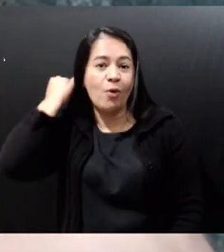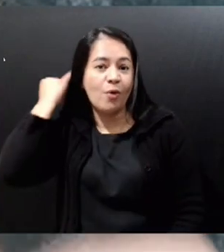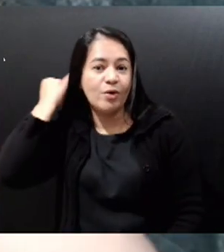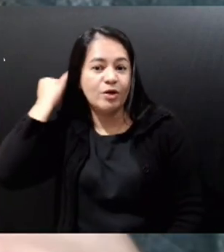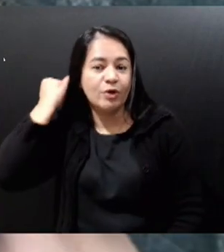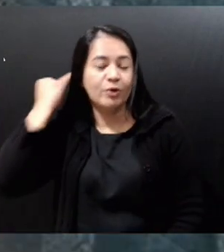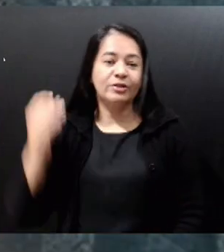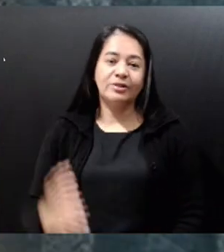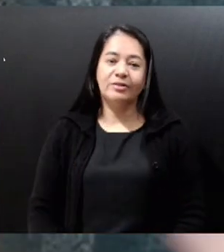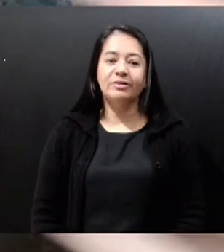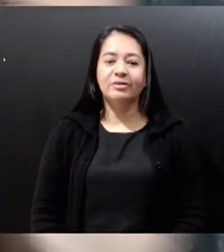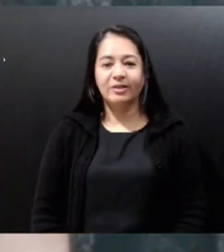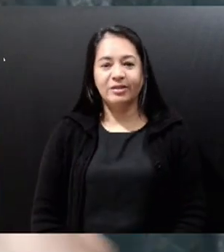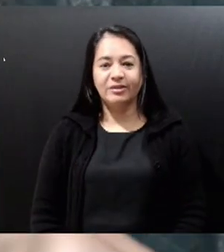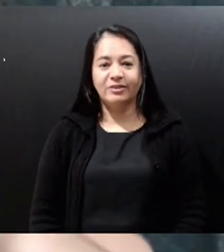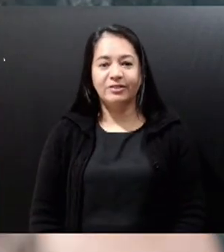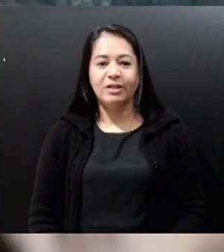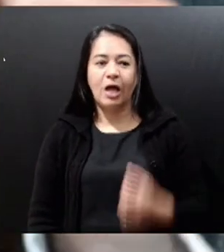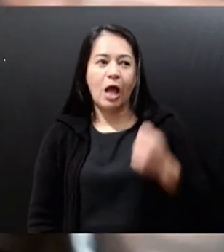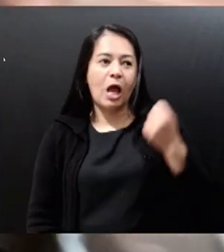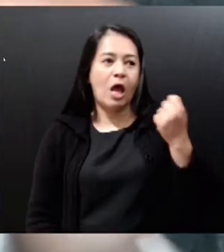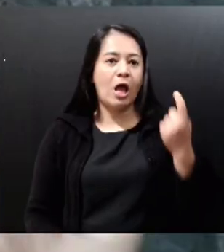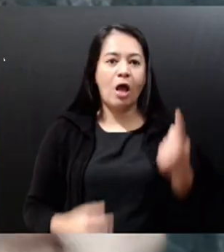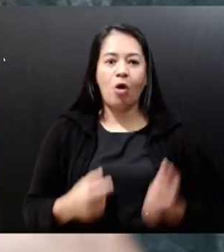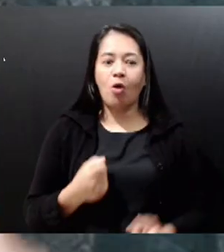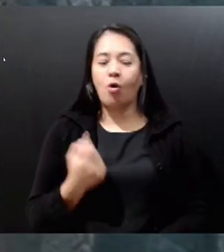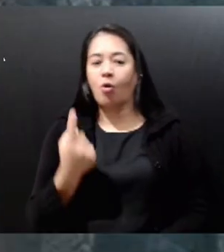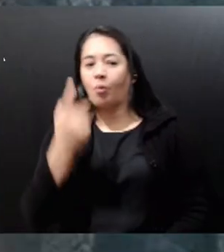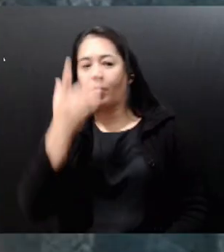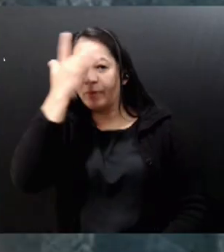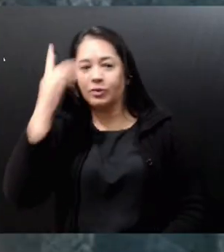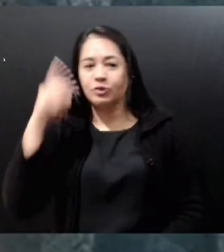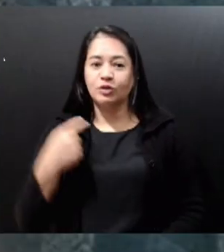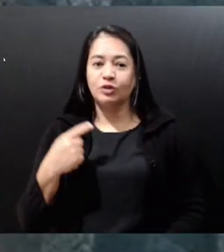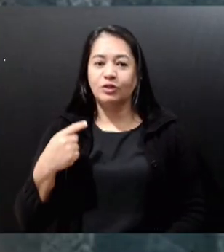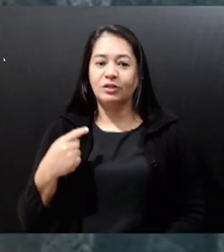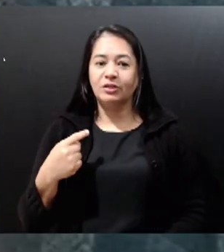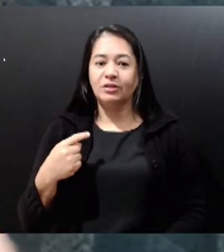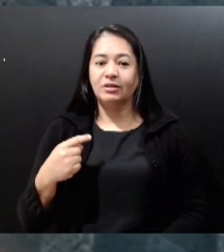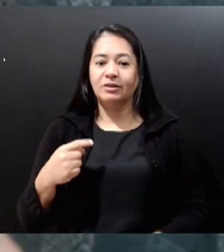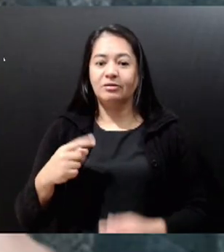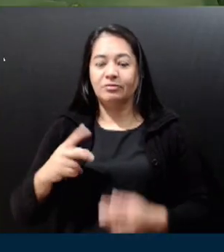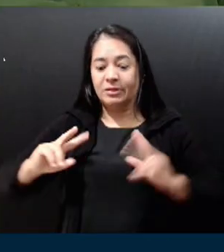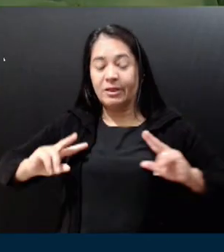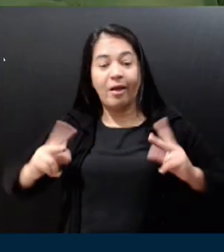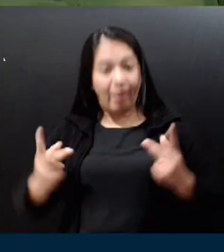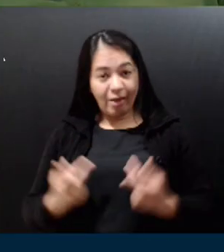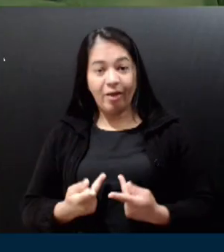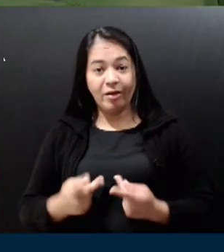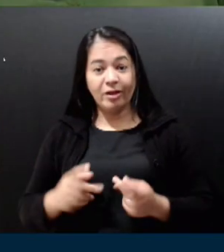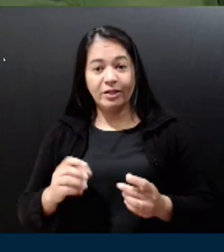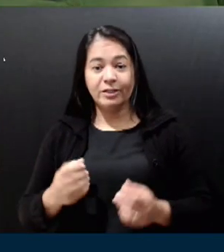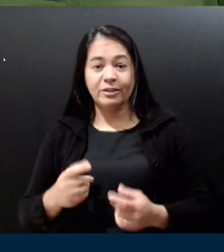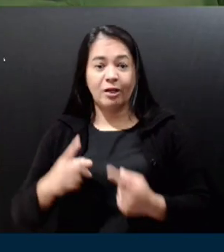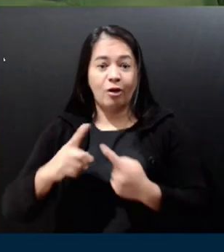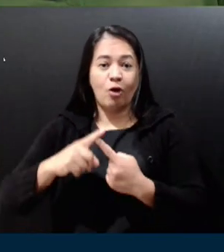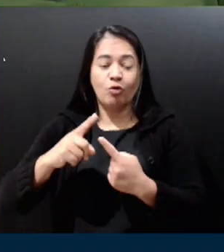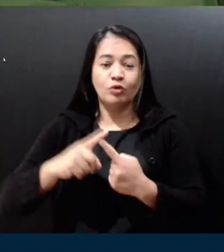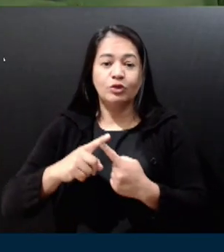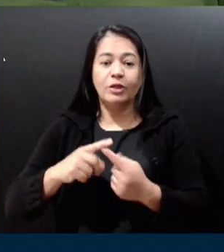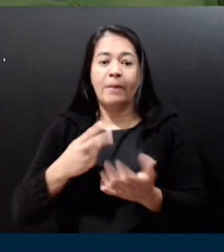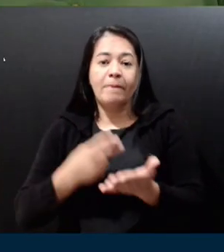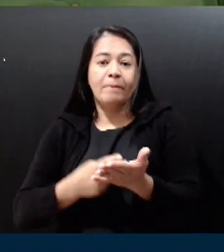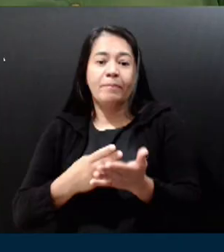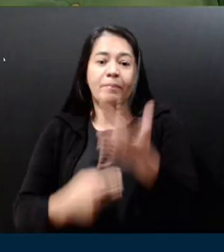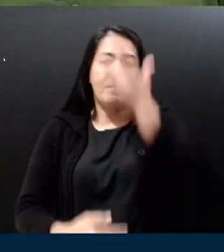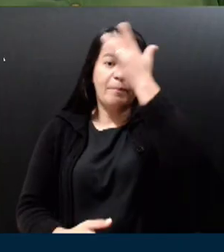Né? Alguns pensadores, a gente herda certos padrões, né? Mesmo pessoas não machistas